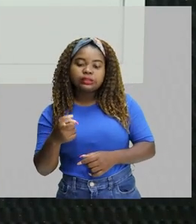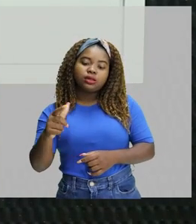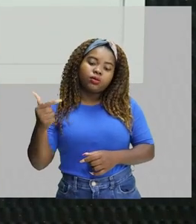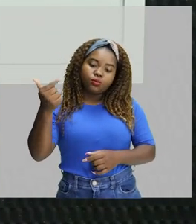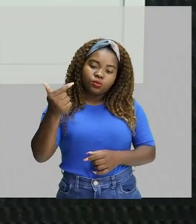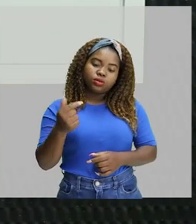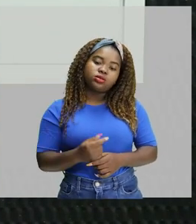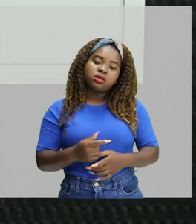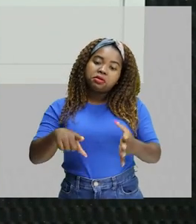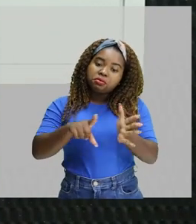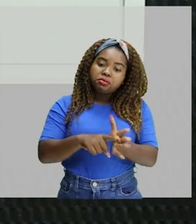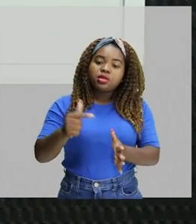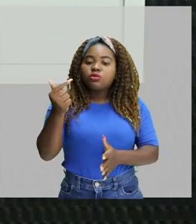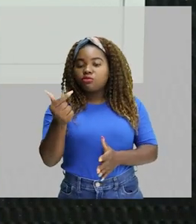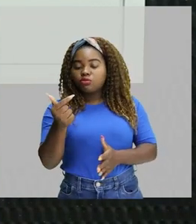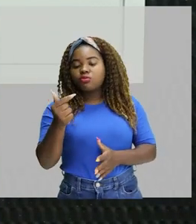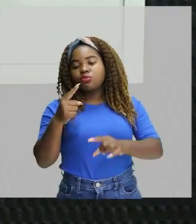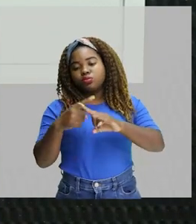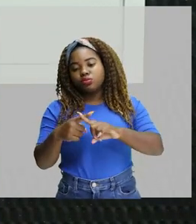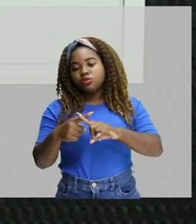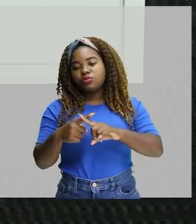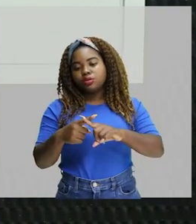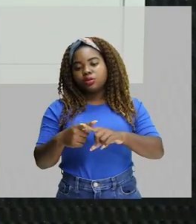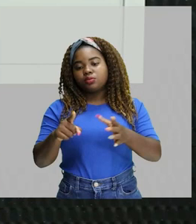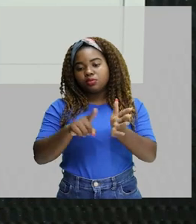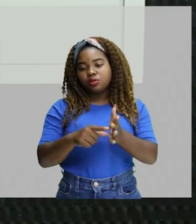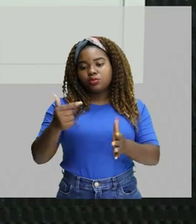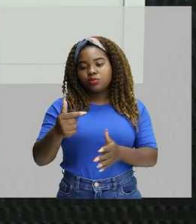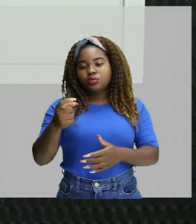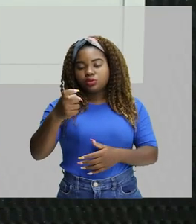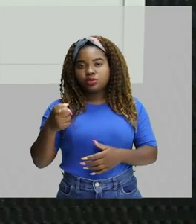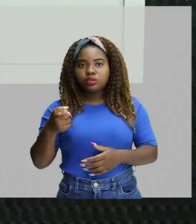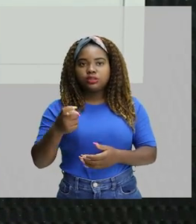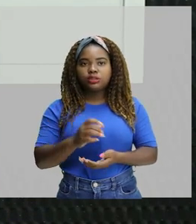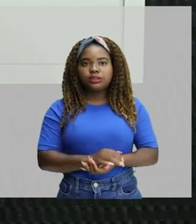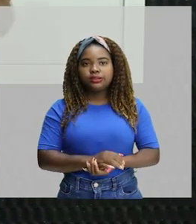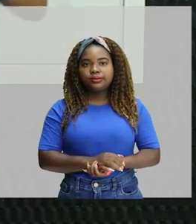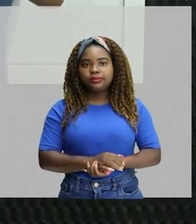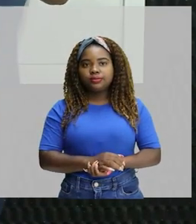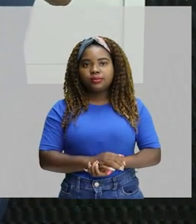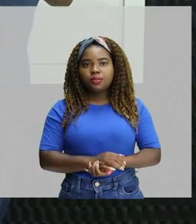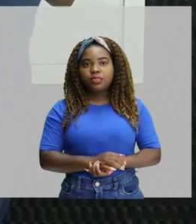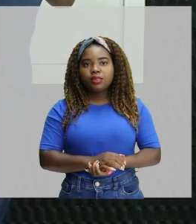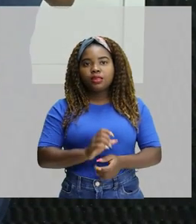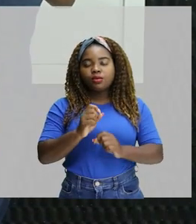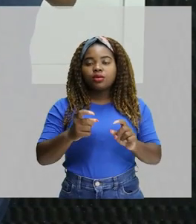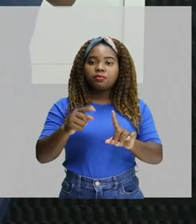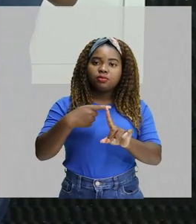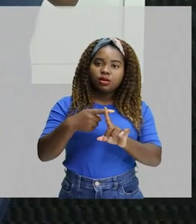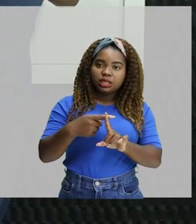2x -2 M -2x Men com Men é mais dá +